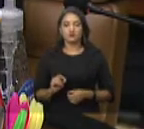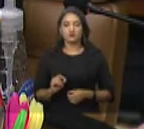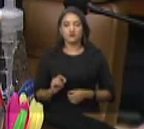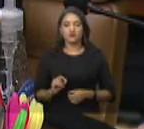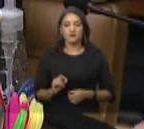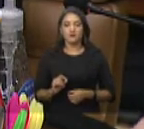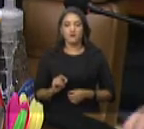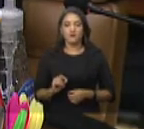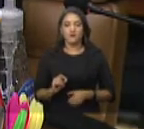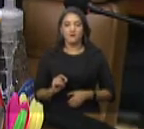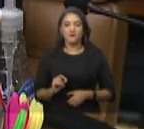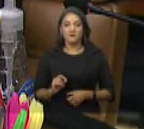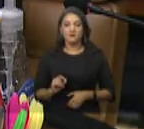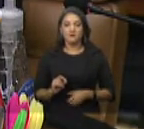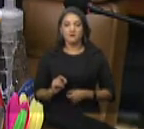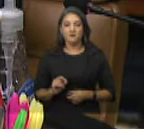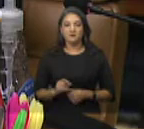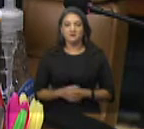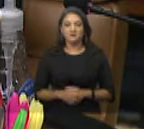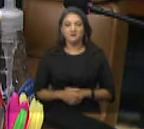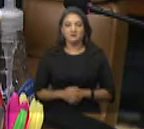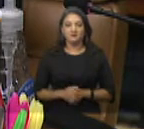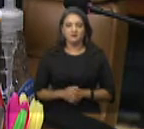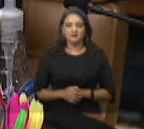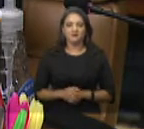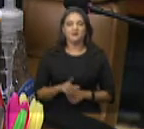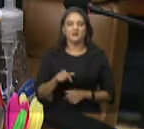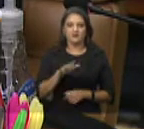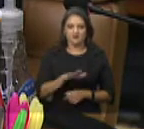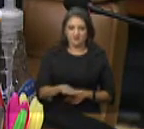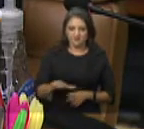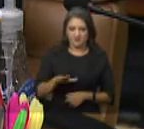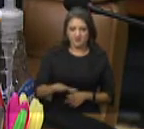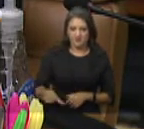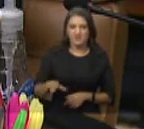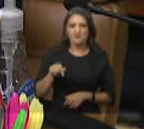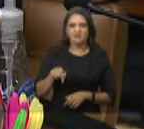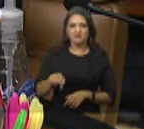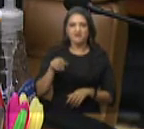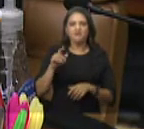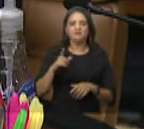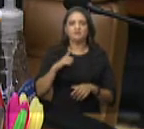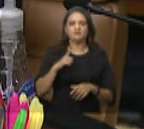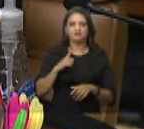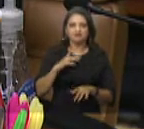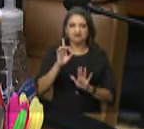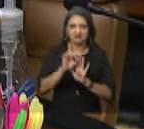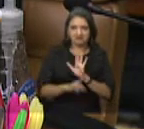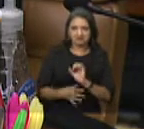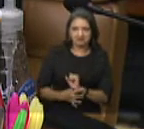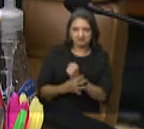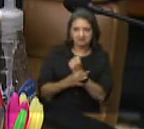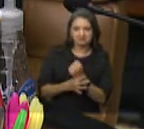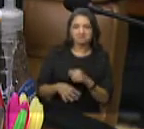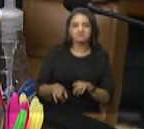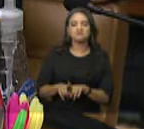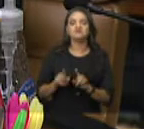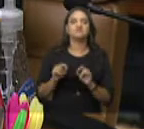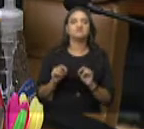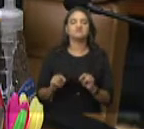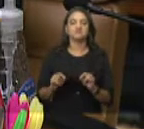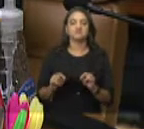do Ministro Luiz fux que diz respeito a criança na sua dignidade na sua condição de uma